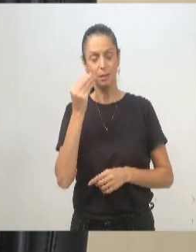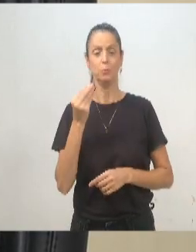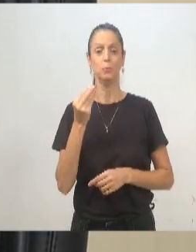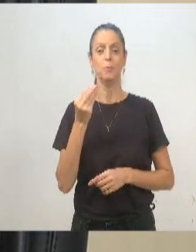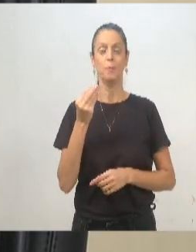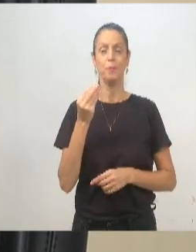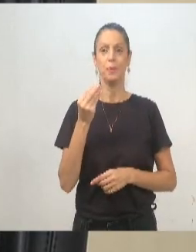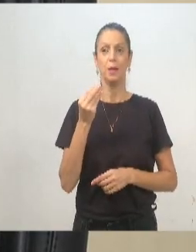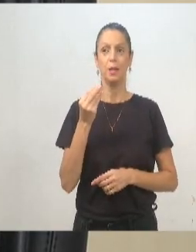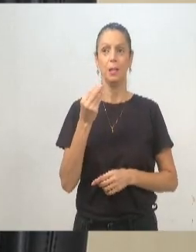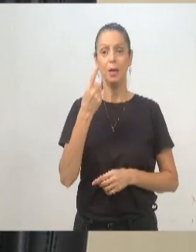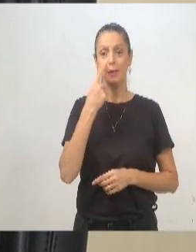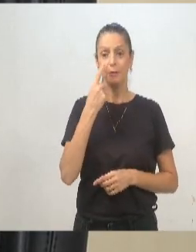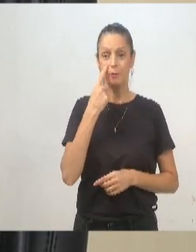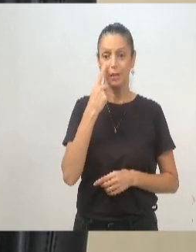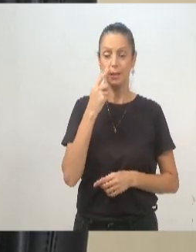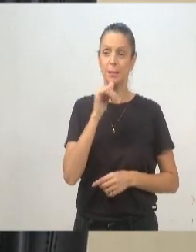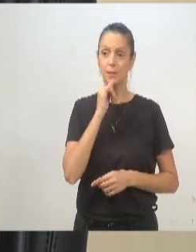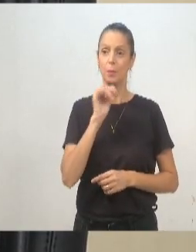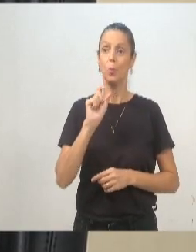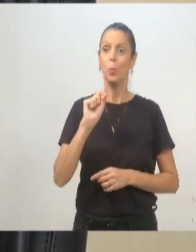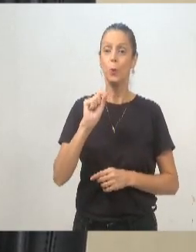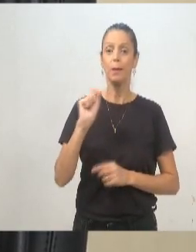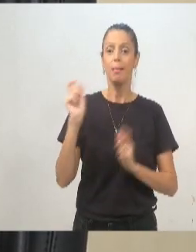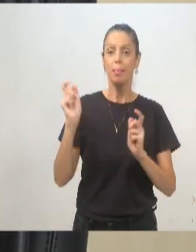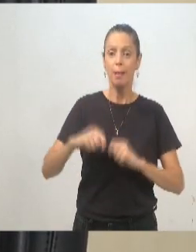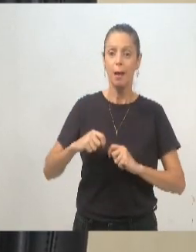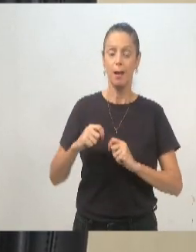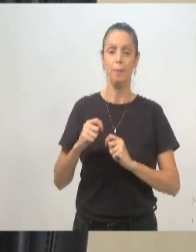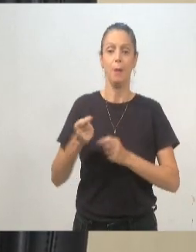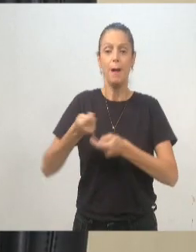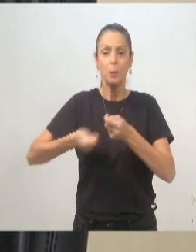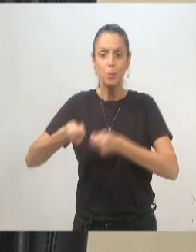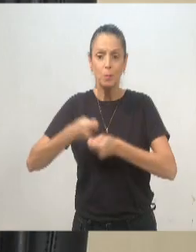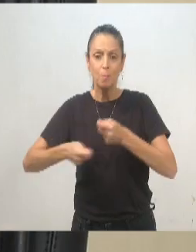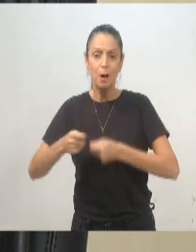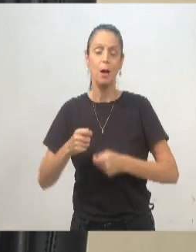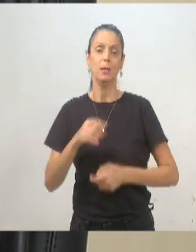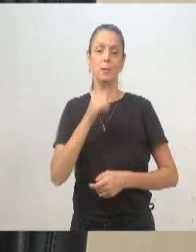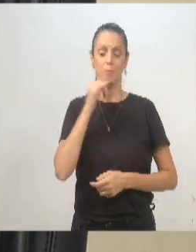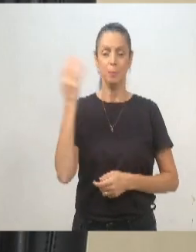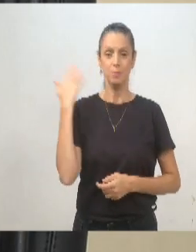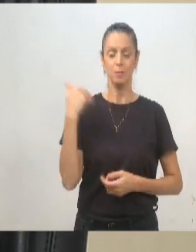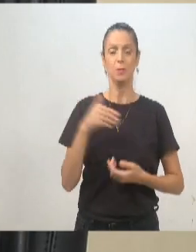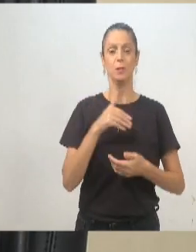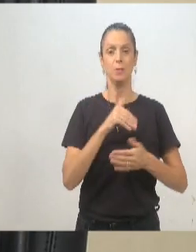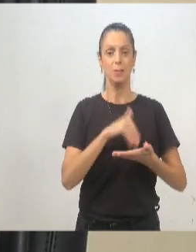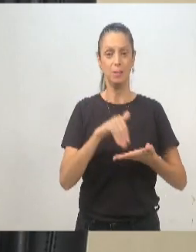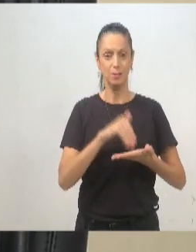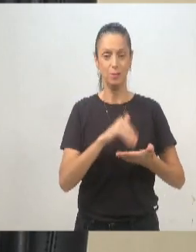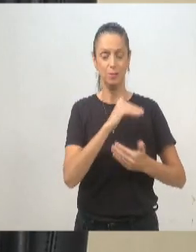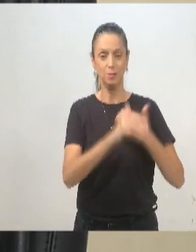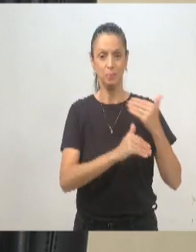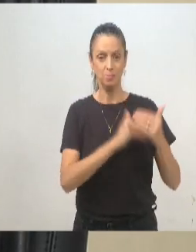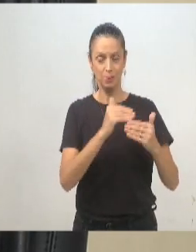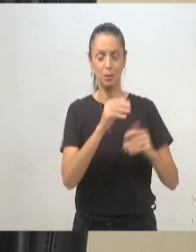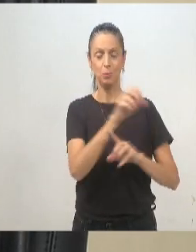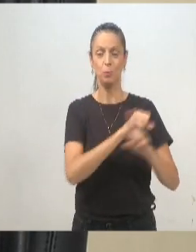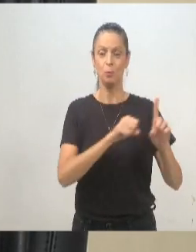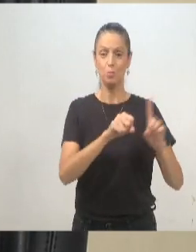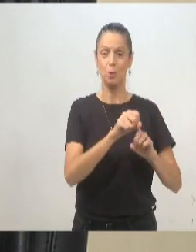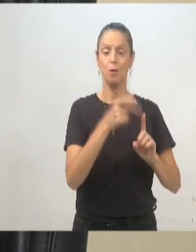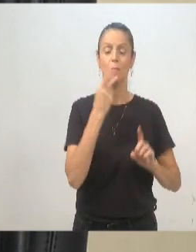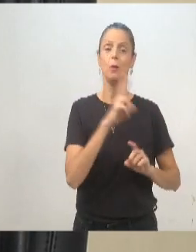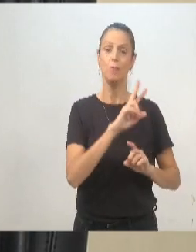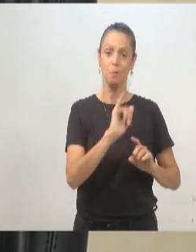de despesas que não são necessárias, né? Muito recentemente aqui a Secretaria de Desenvolvimento Social fez um anúncio de que